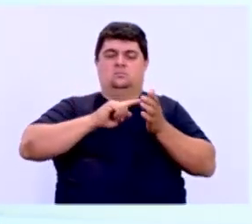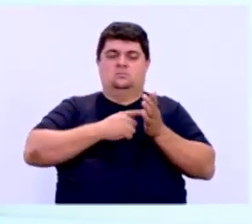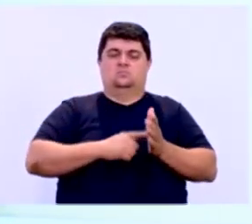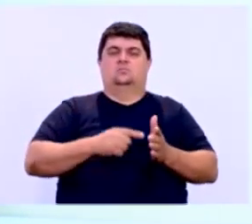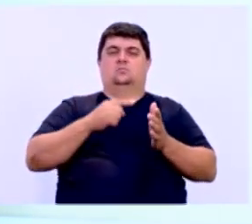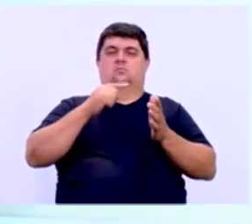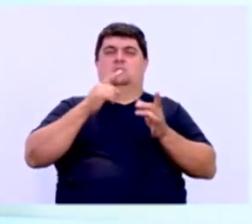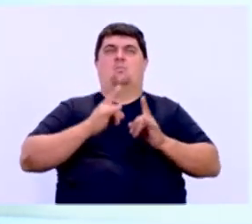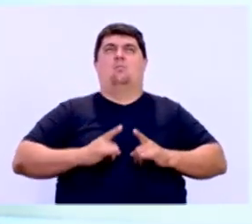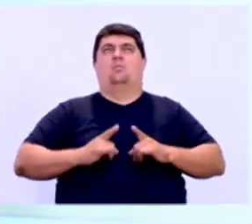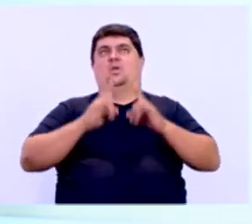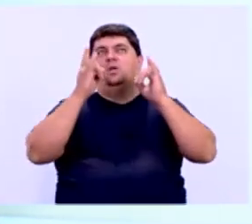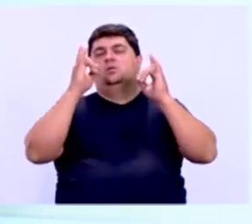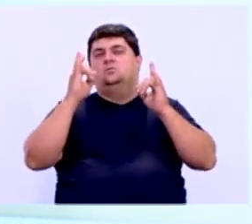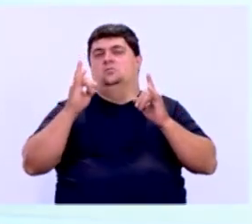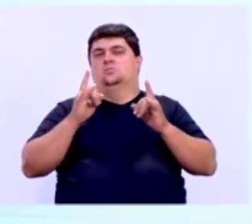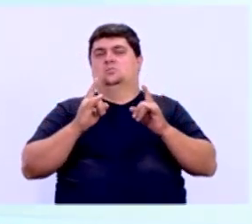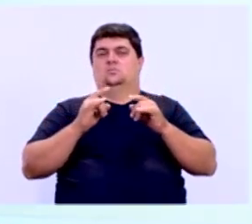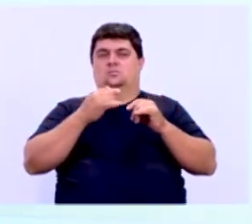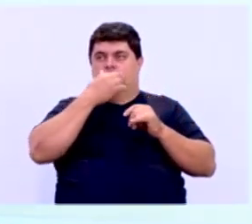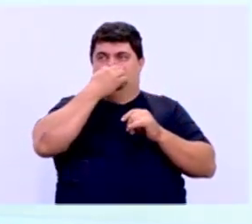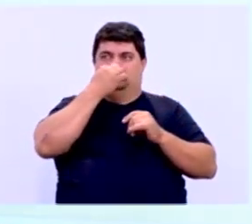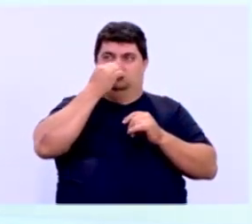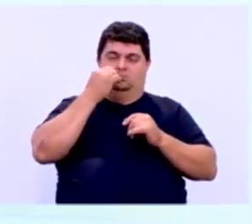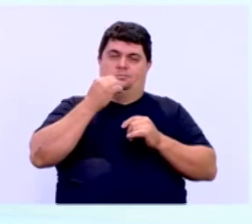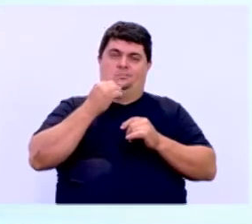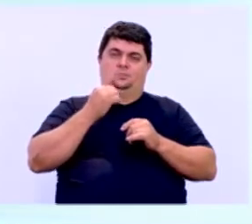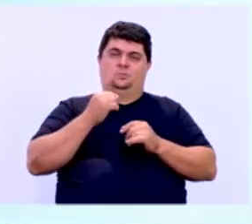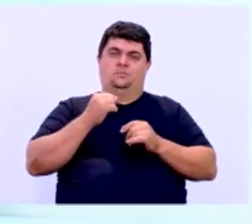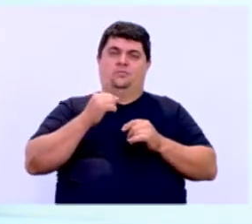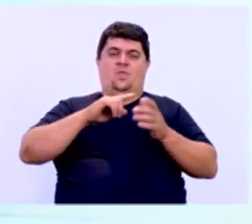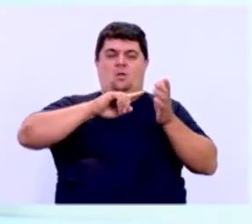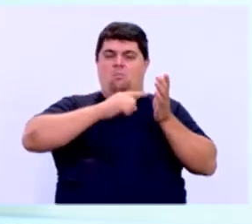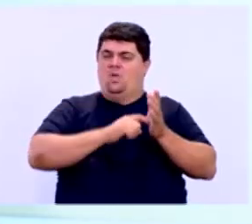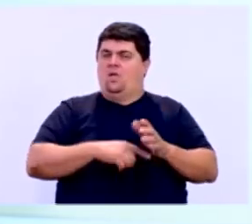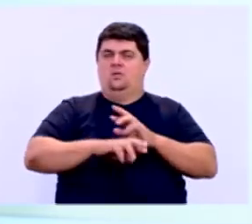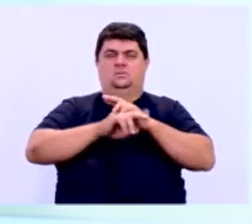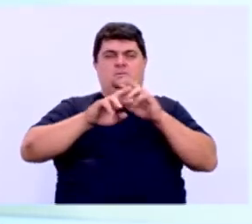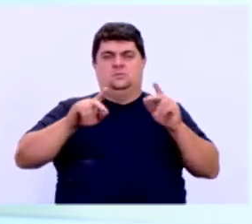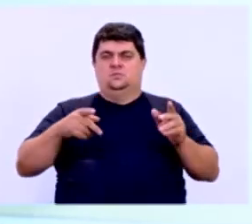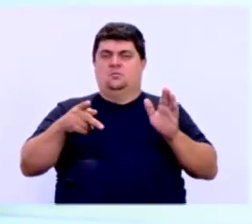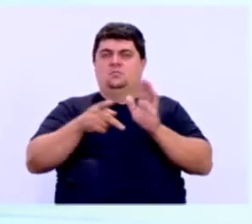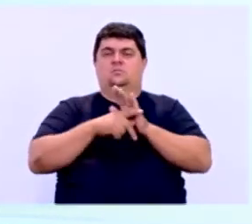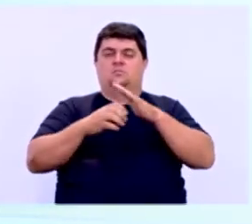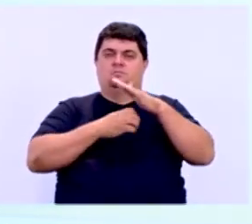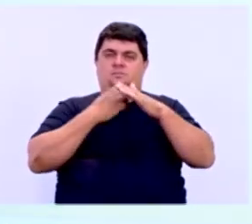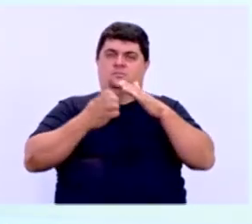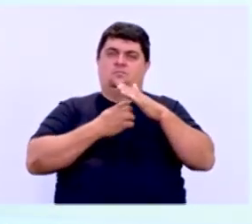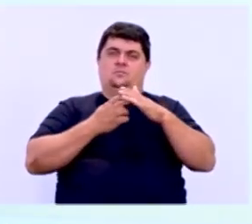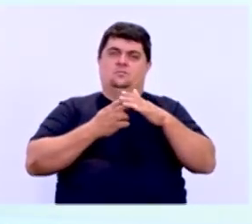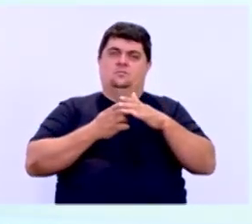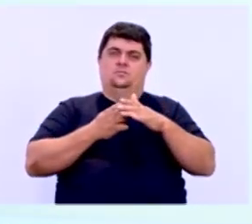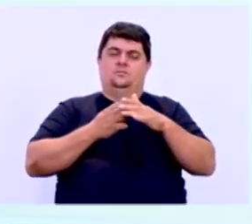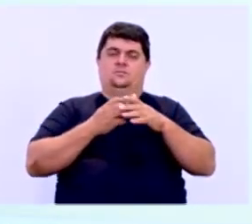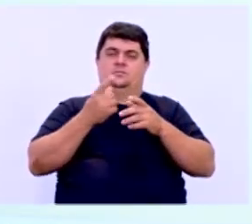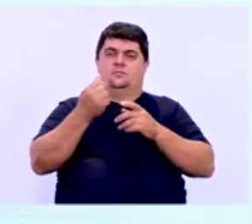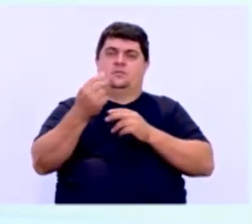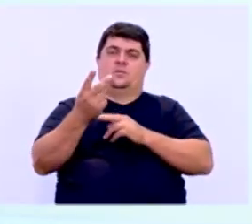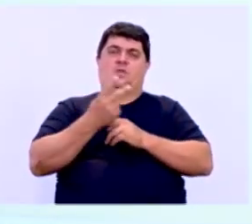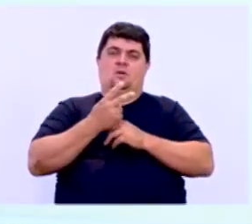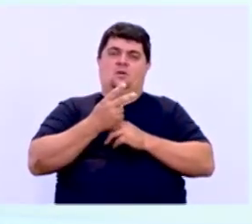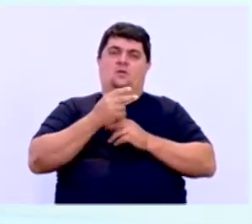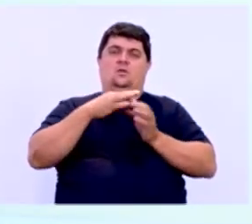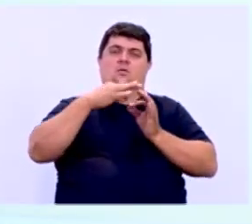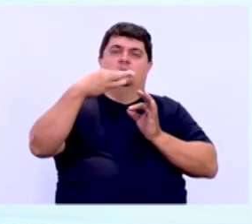para prédios, para, que ele está falando aqui, equipamentos da própria empresa. E são financiamentos de